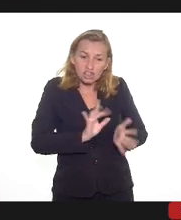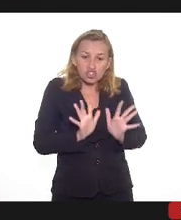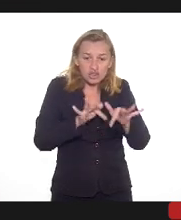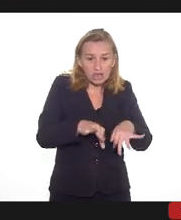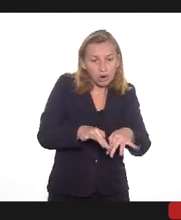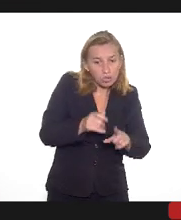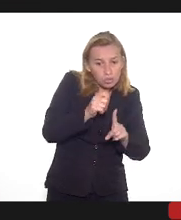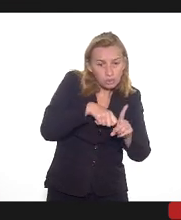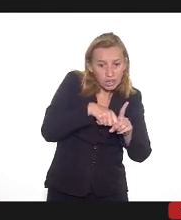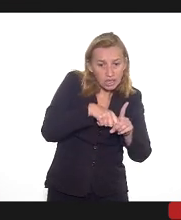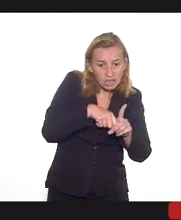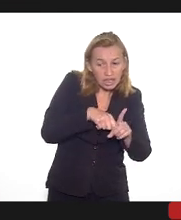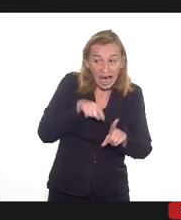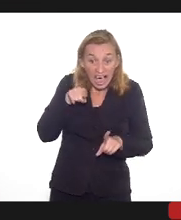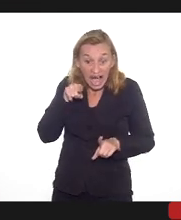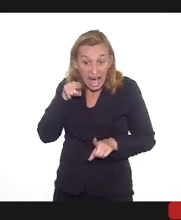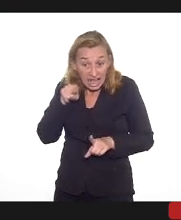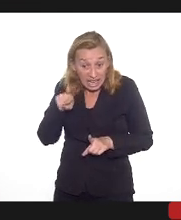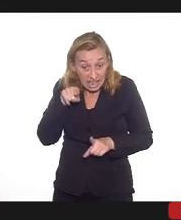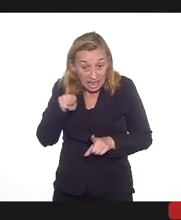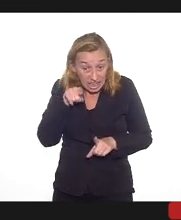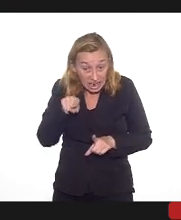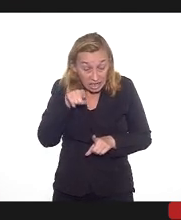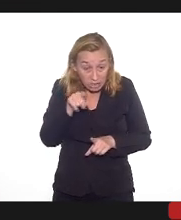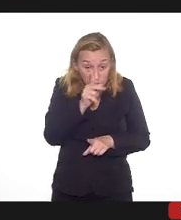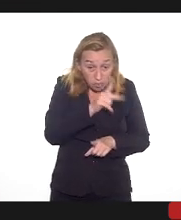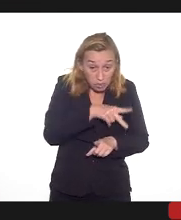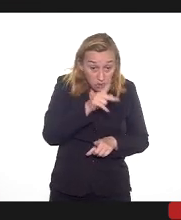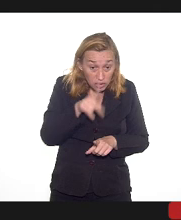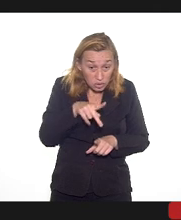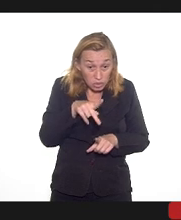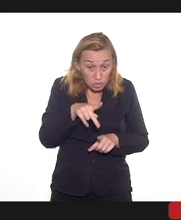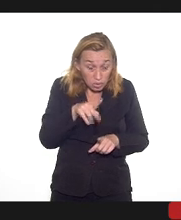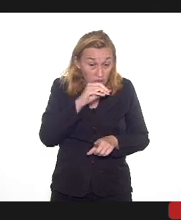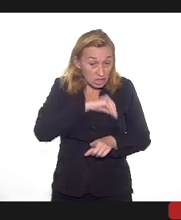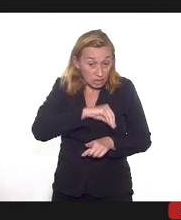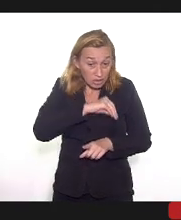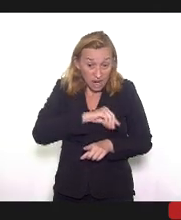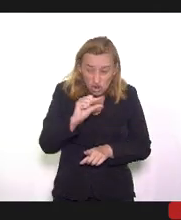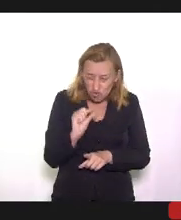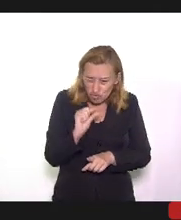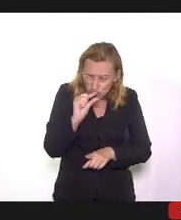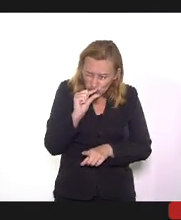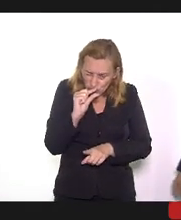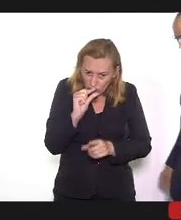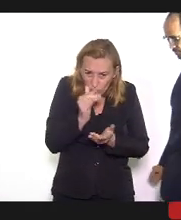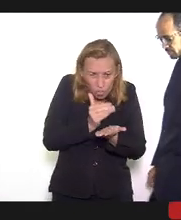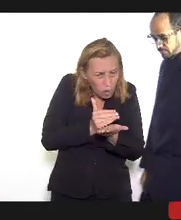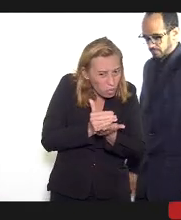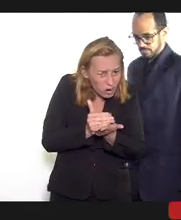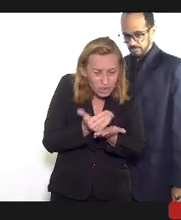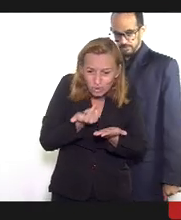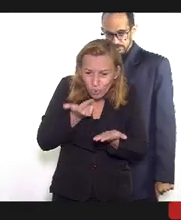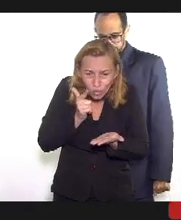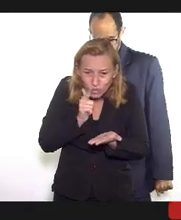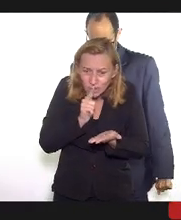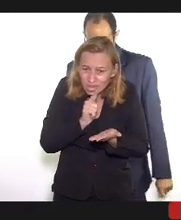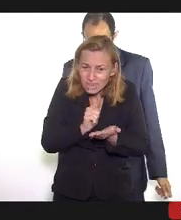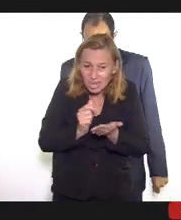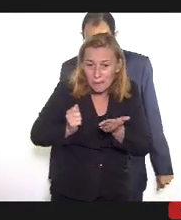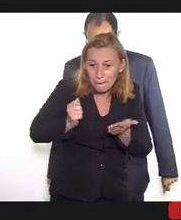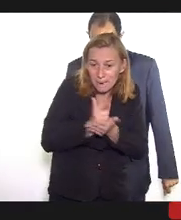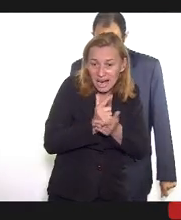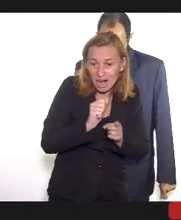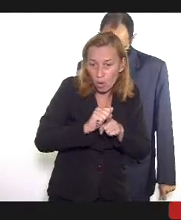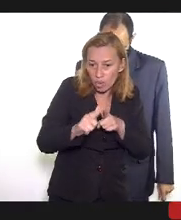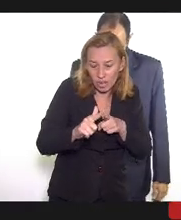mês, aquele professor que recebe um salário tão exíguo, ele começa a não ter condições de pagar o